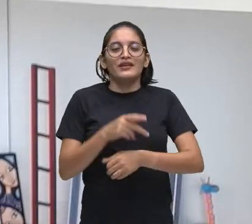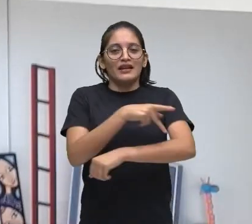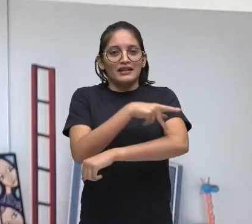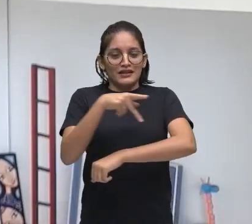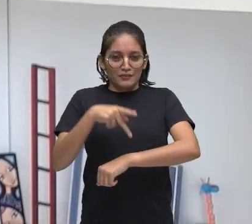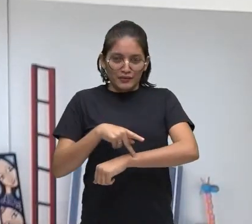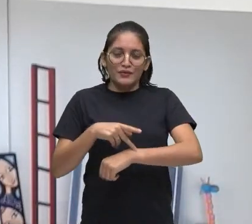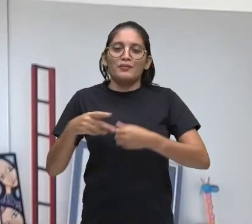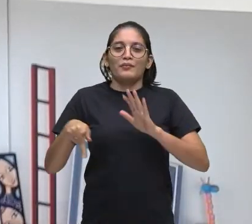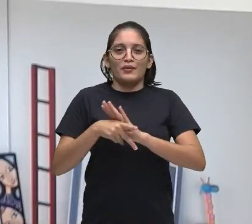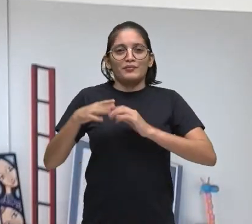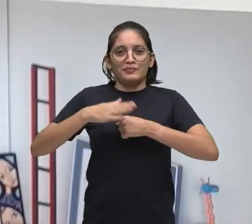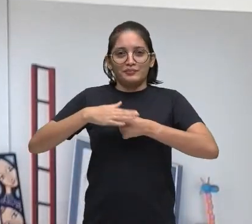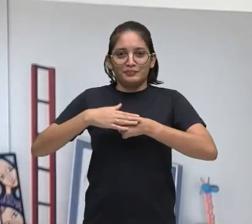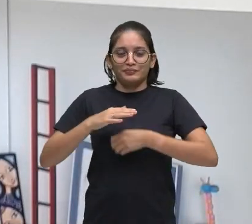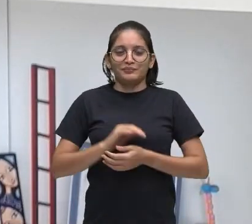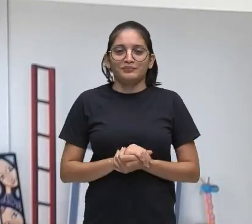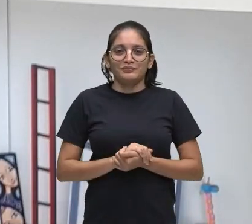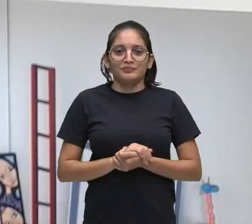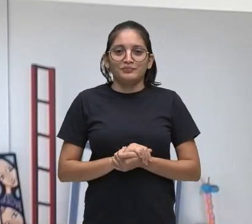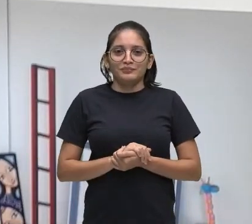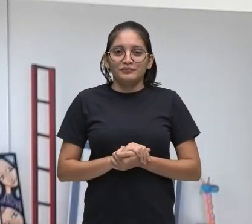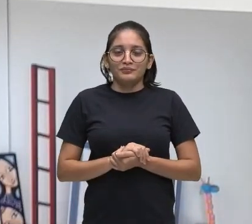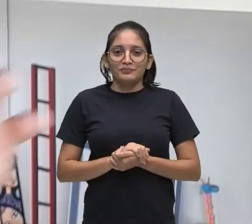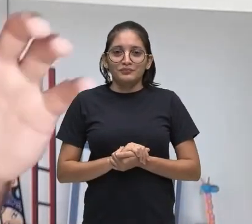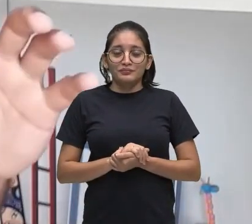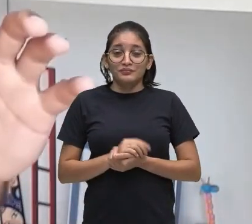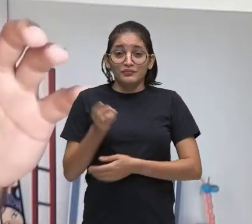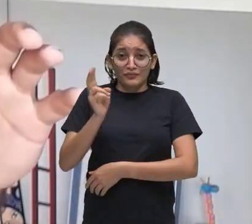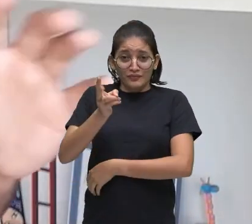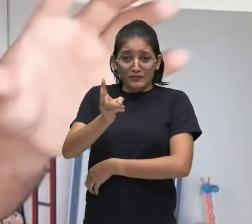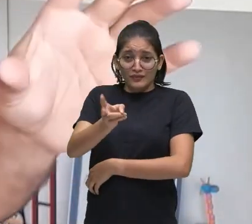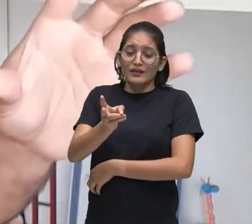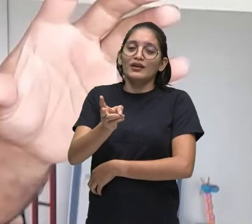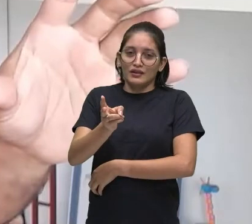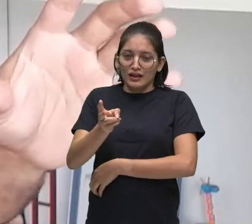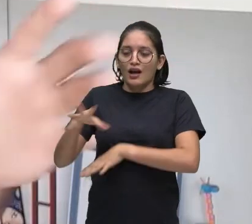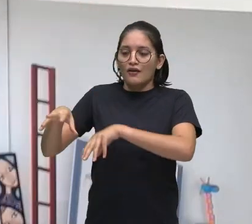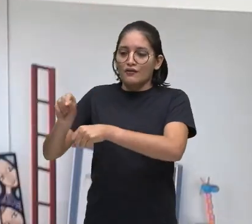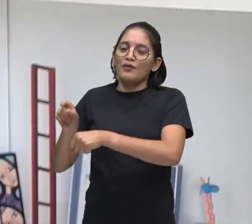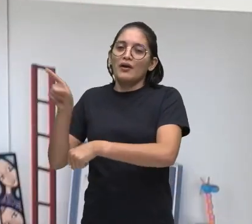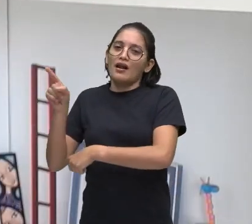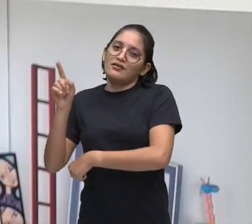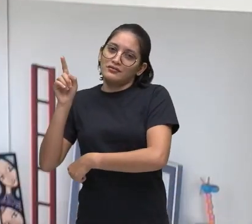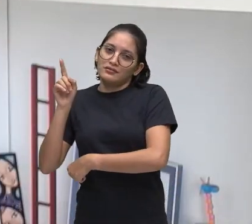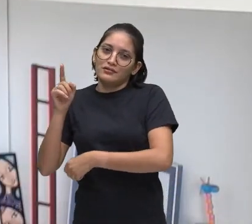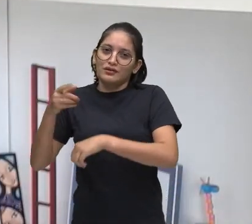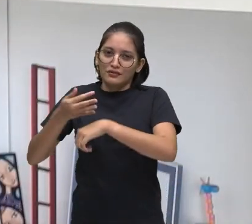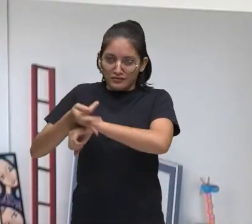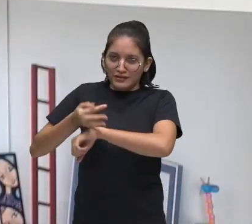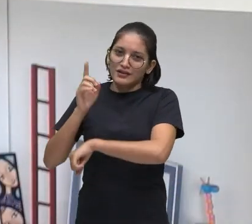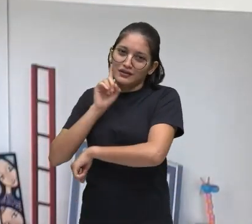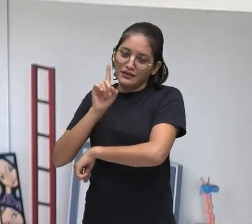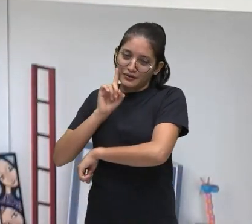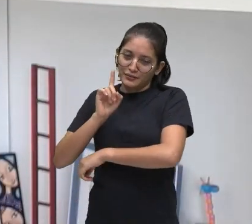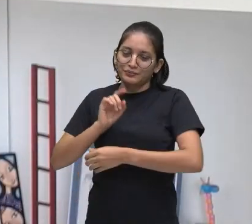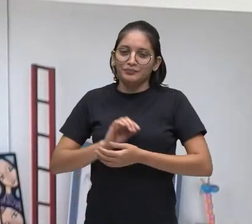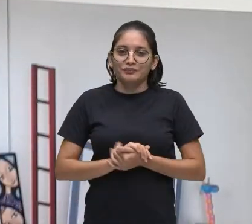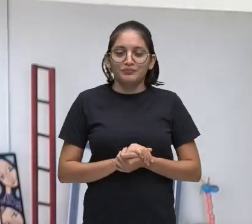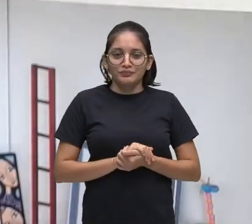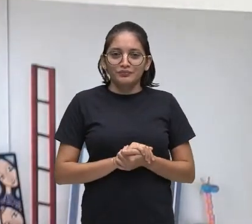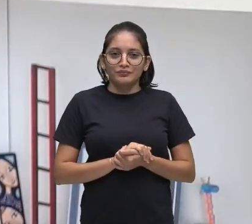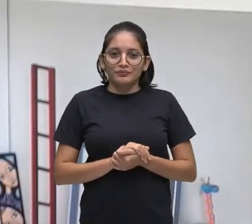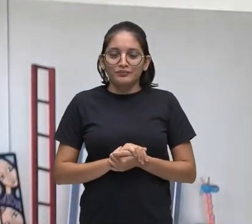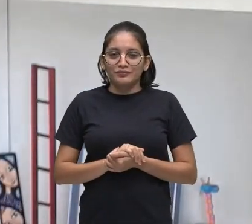da autonomia. Continuando a listagem, em Harvard, professor. Em Genebra, consultor.